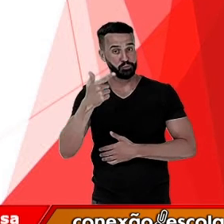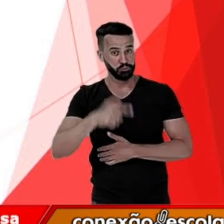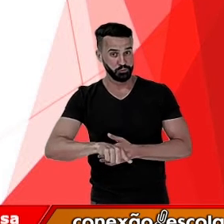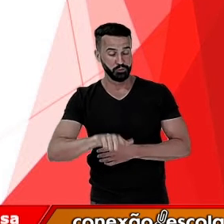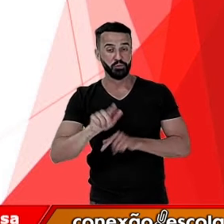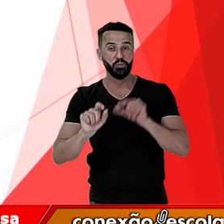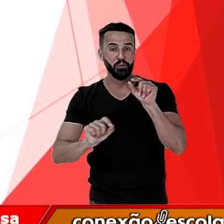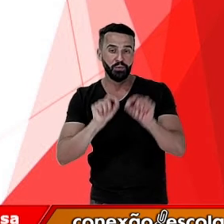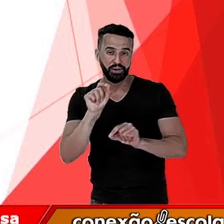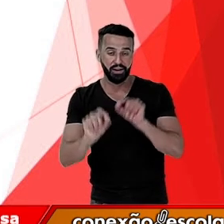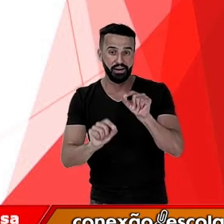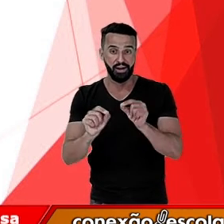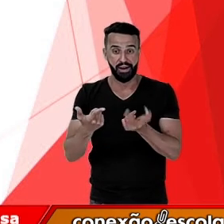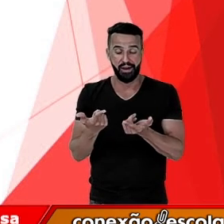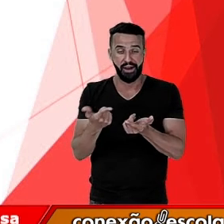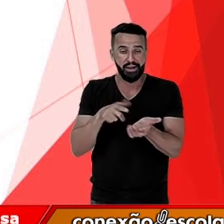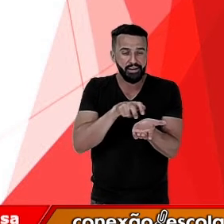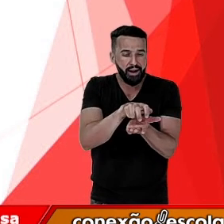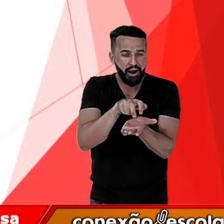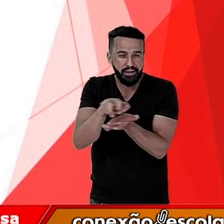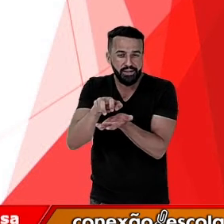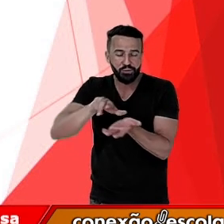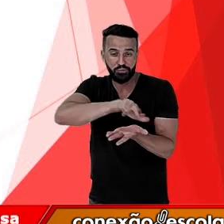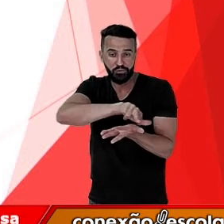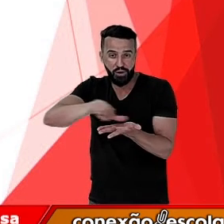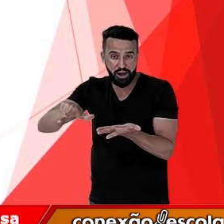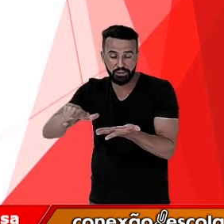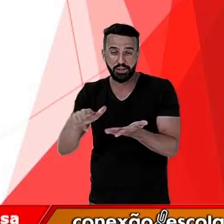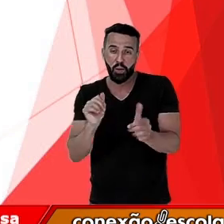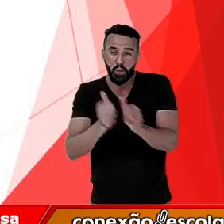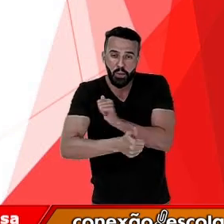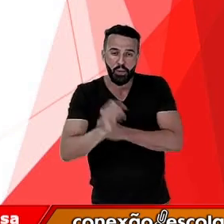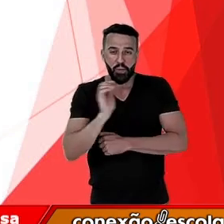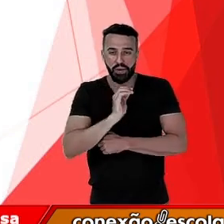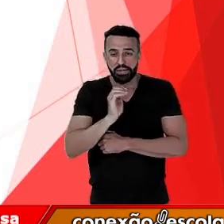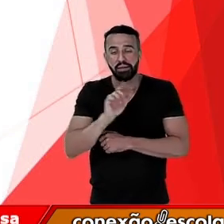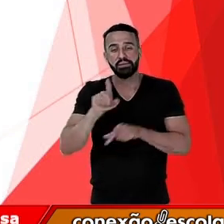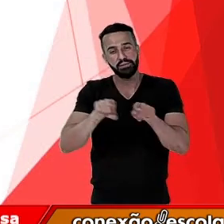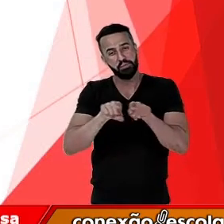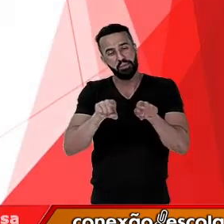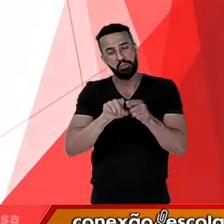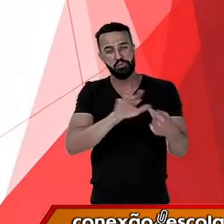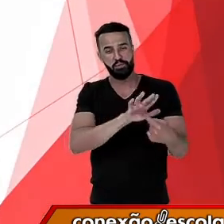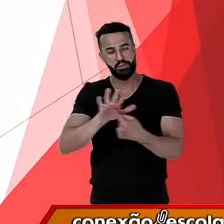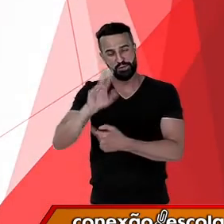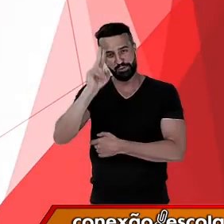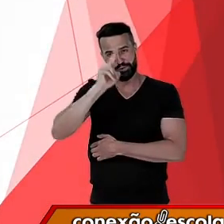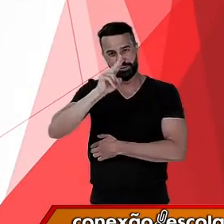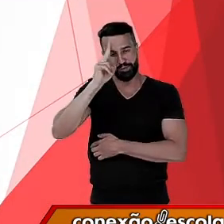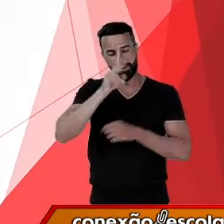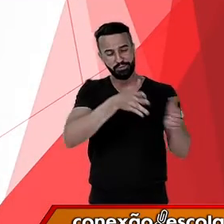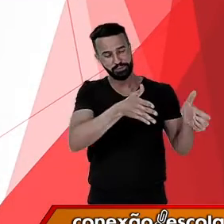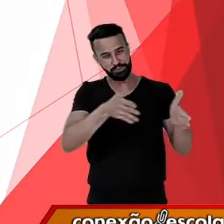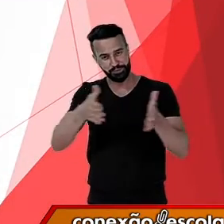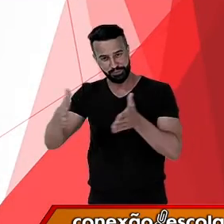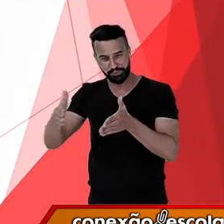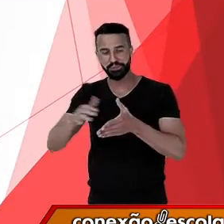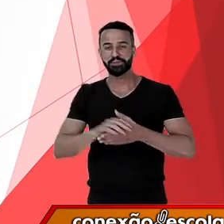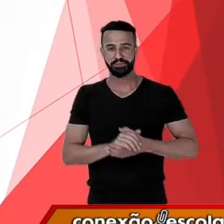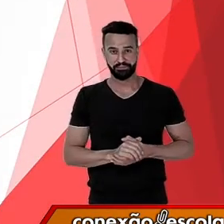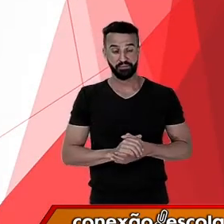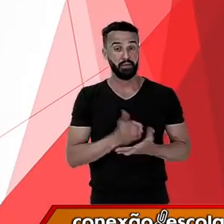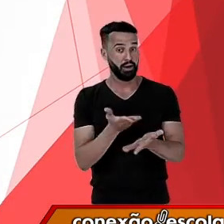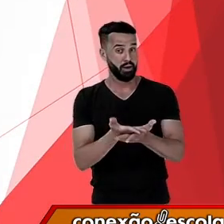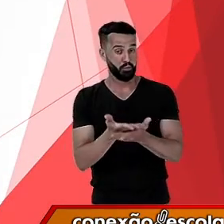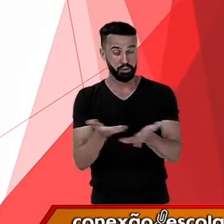o universo dos carrinhos e das corridas representadas na história. Bem, essa foi a nossa aula de hoje. Eu